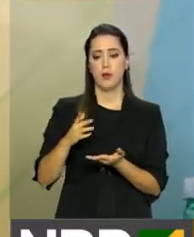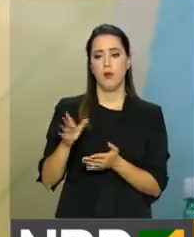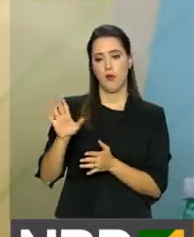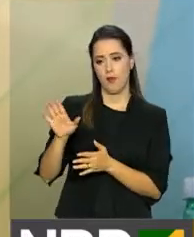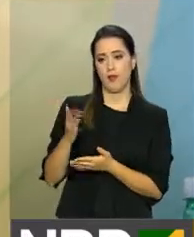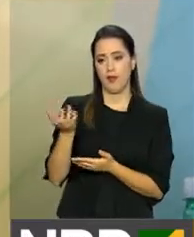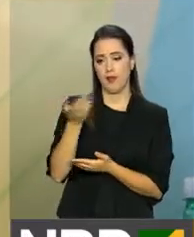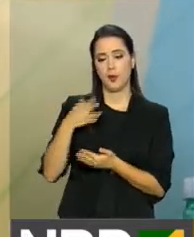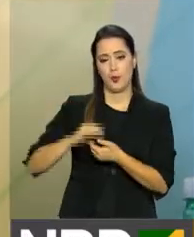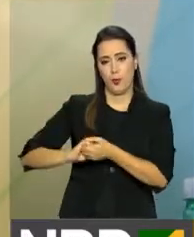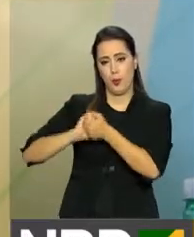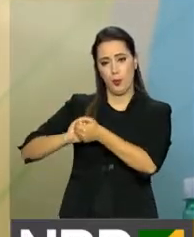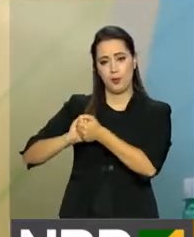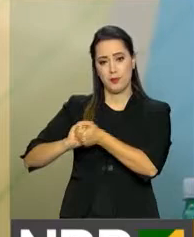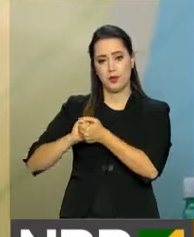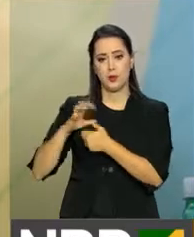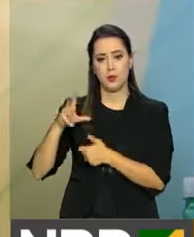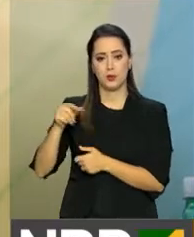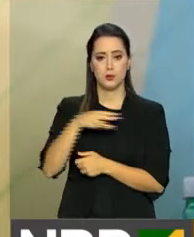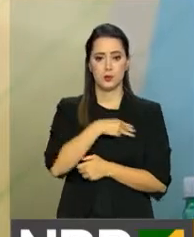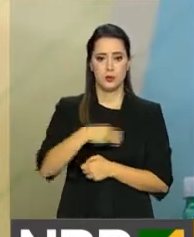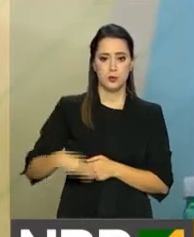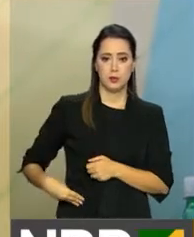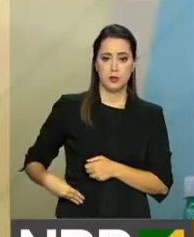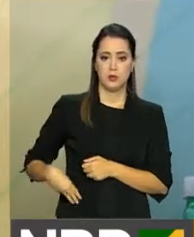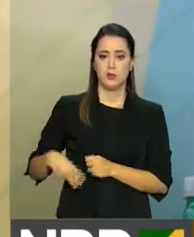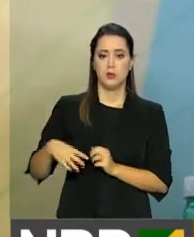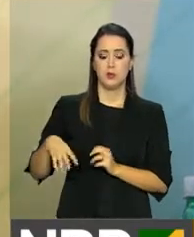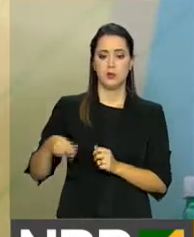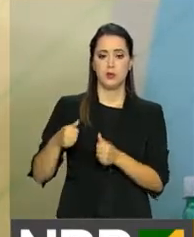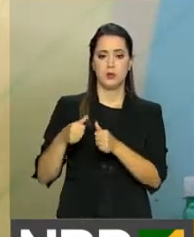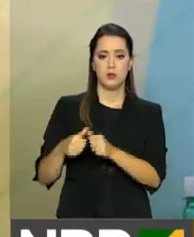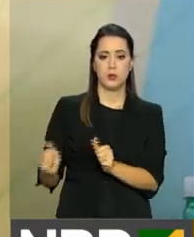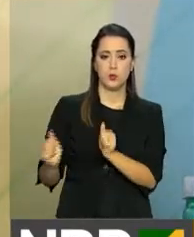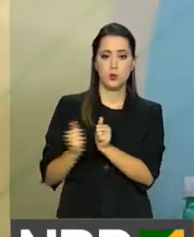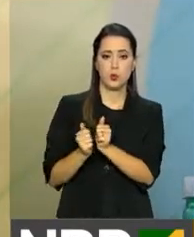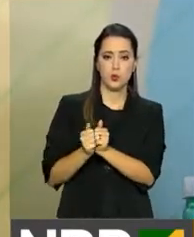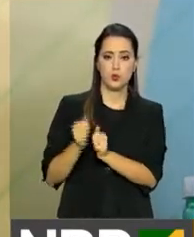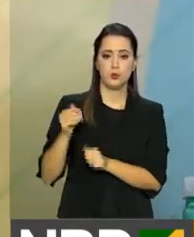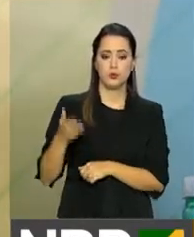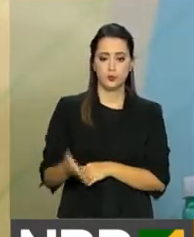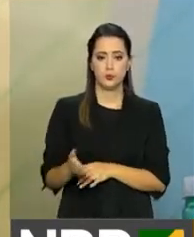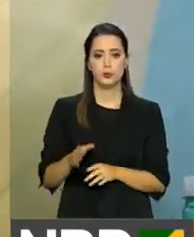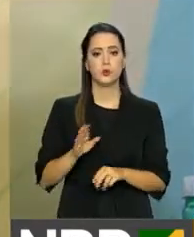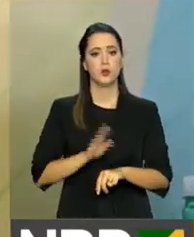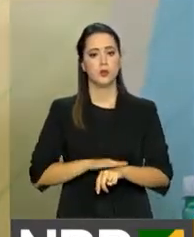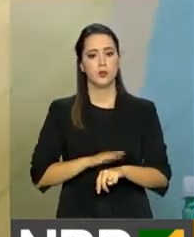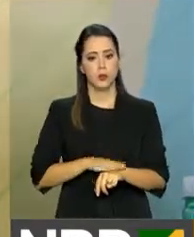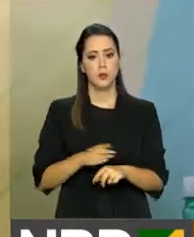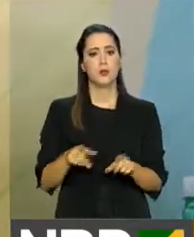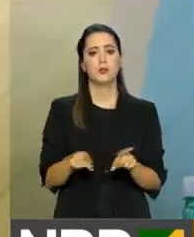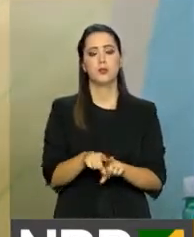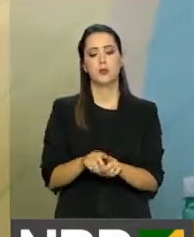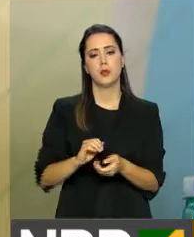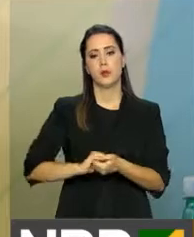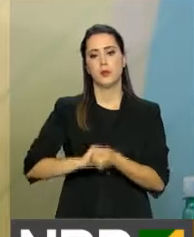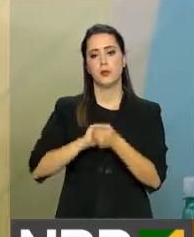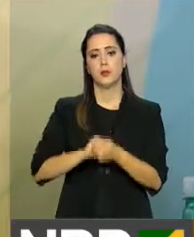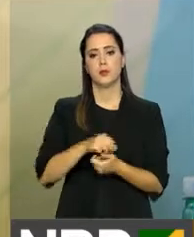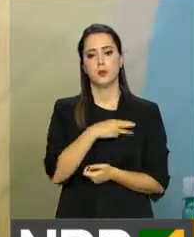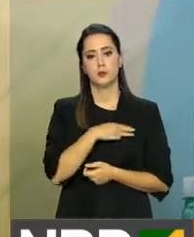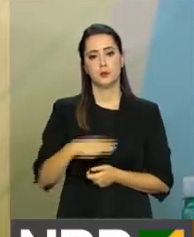naturalmente todo o ministério que aqui se acha presente ao tempo cumprimento - meireles